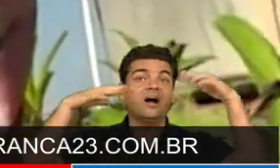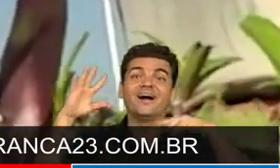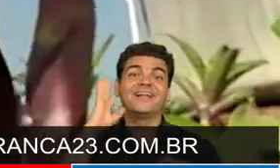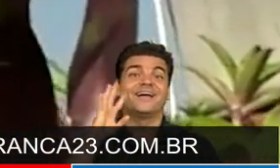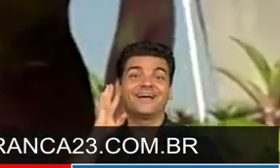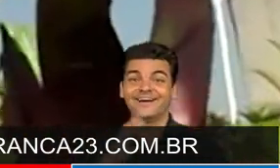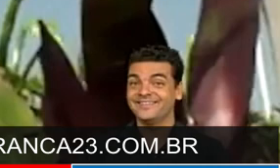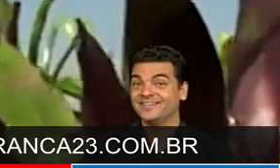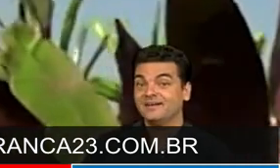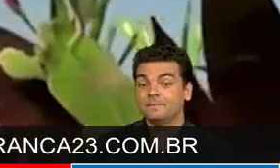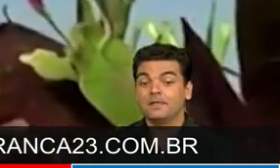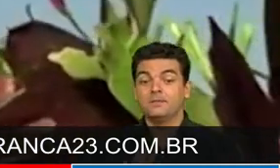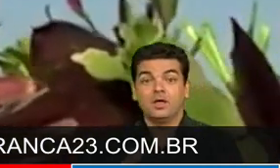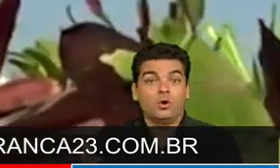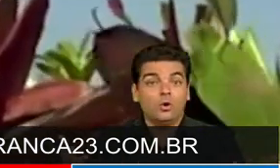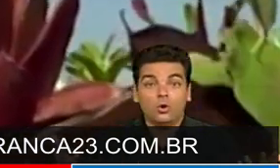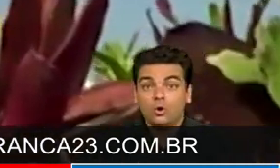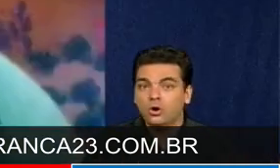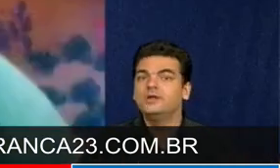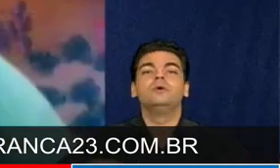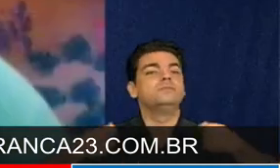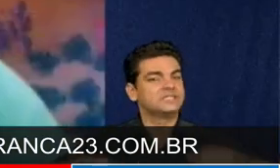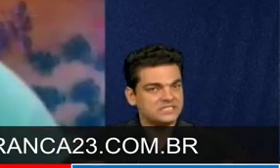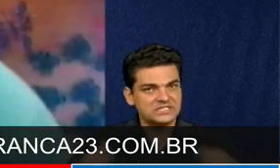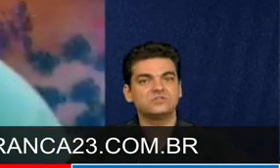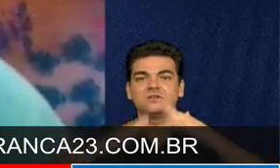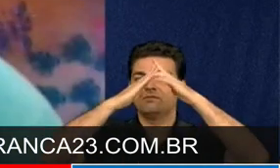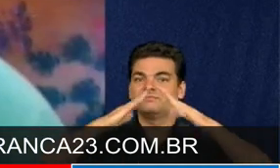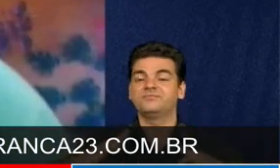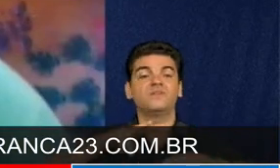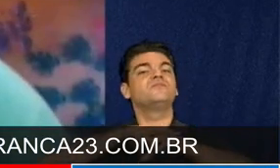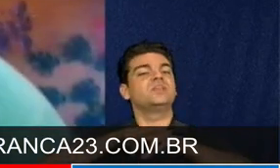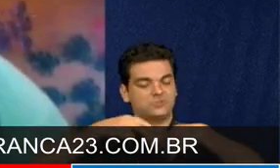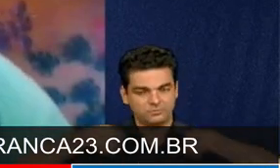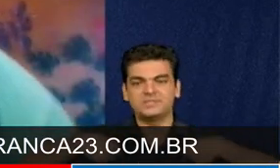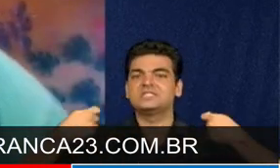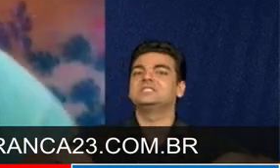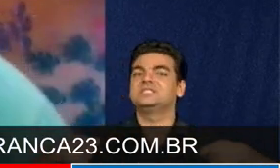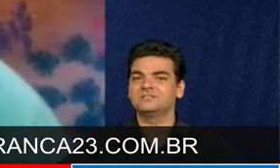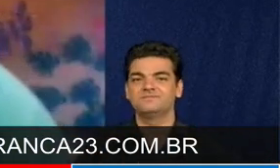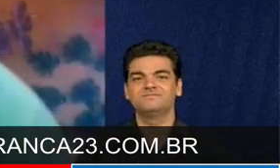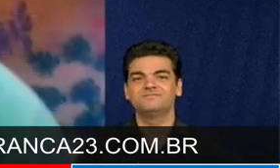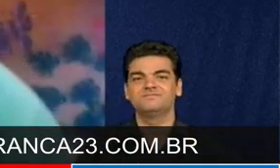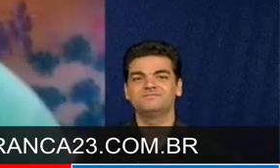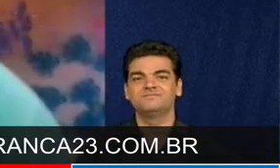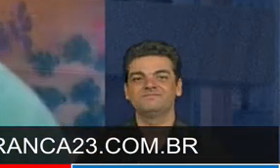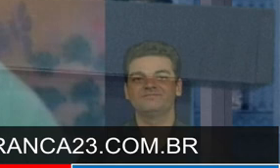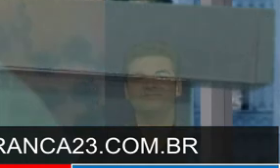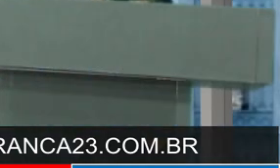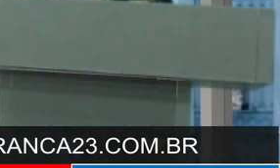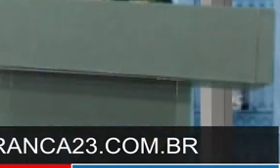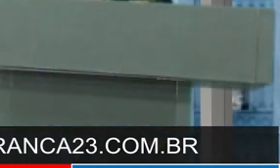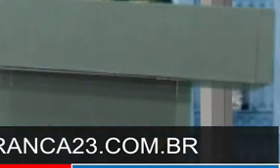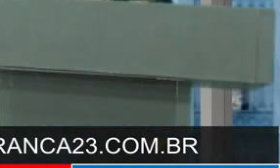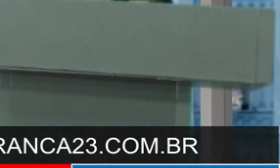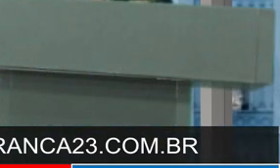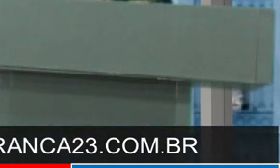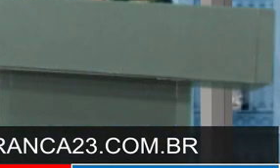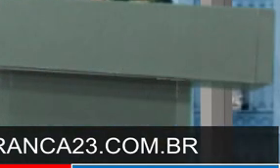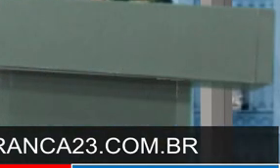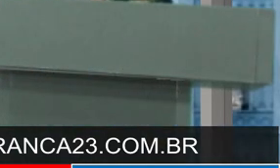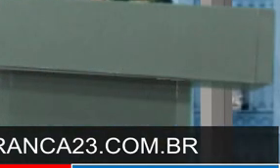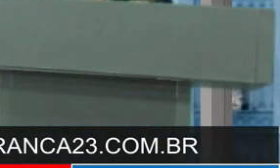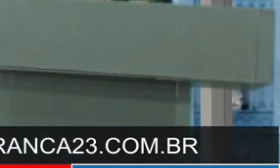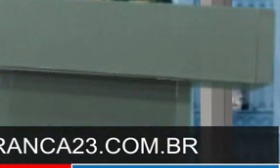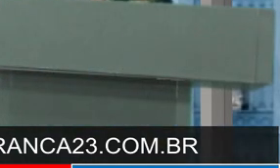eu confesso a você que eu não consigo pensar em viver sem o telhado verde. É isso aí,